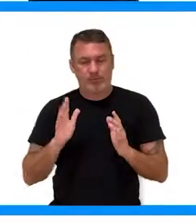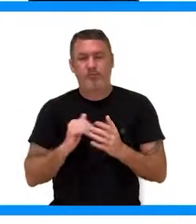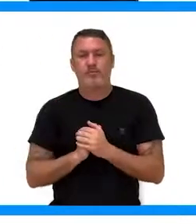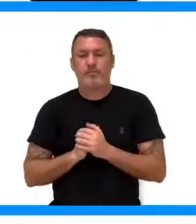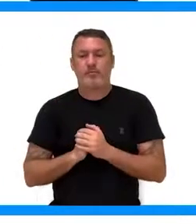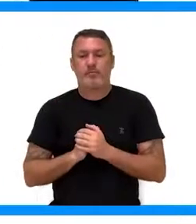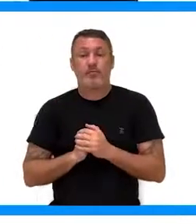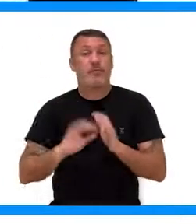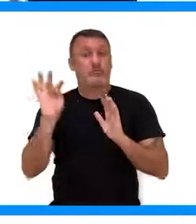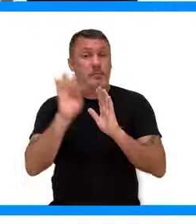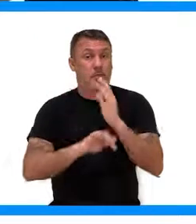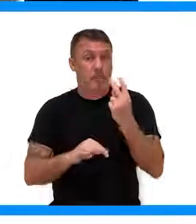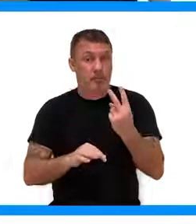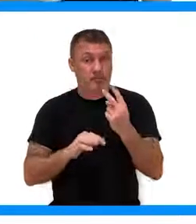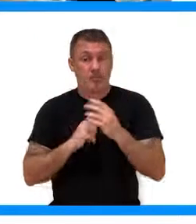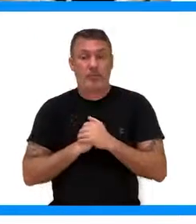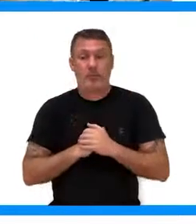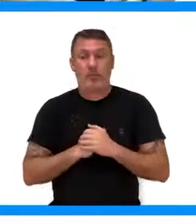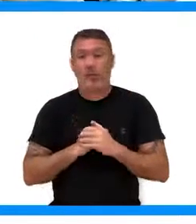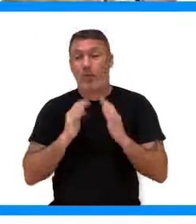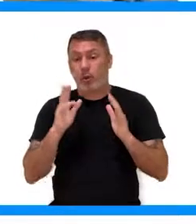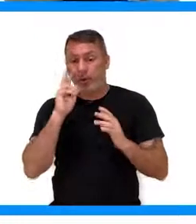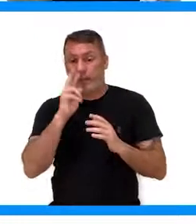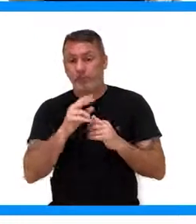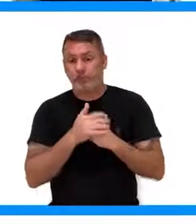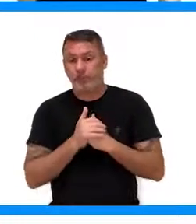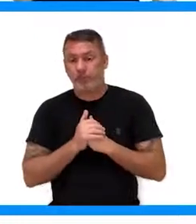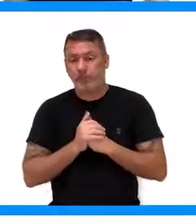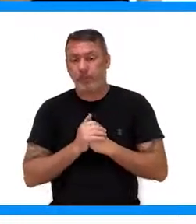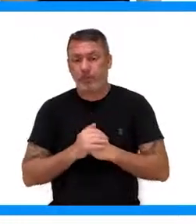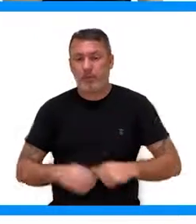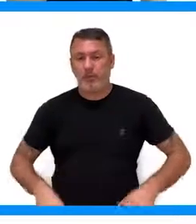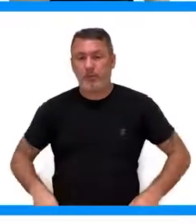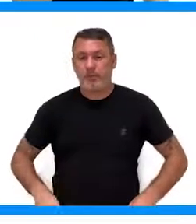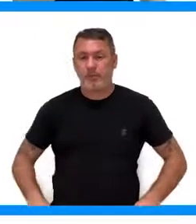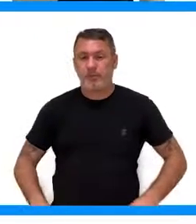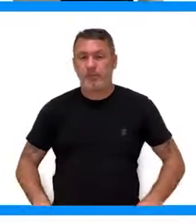texto. Beleza. No texto 2,